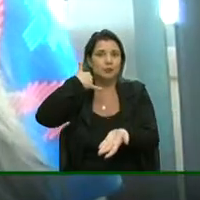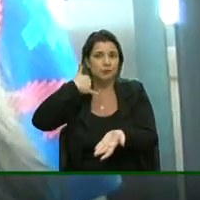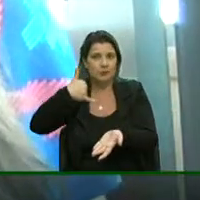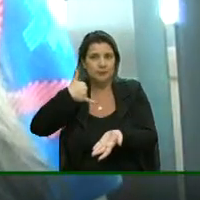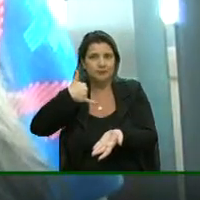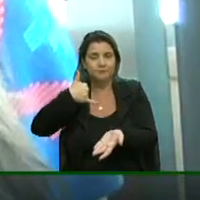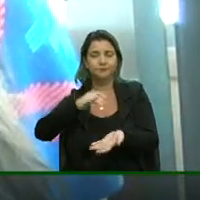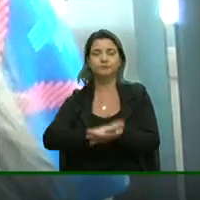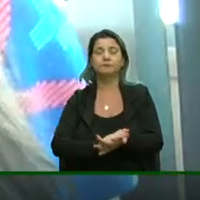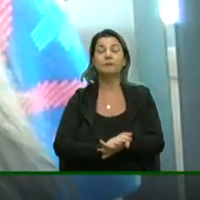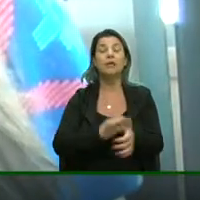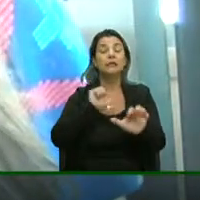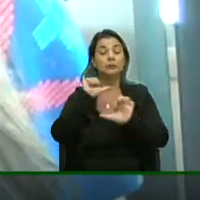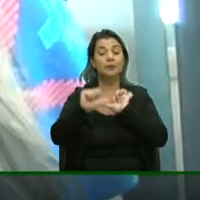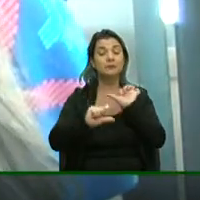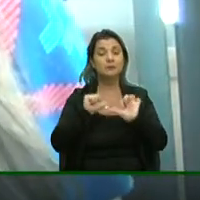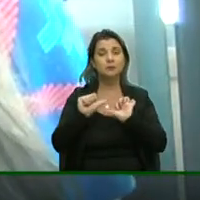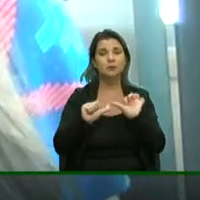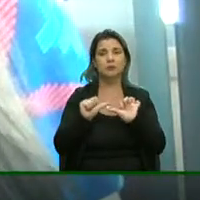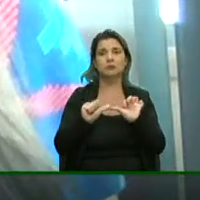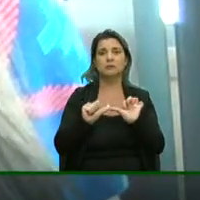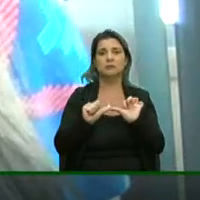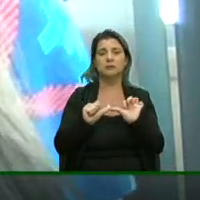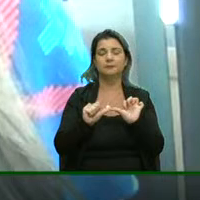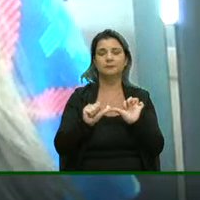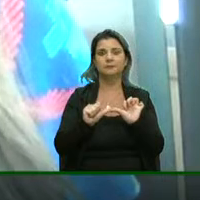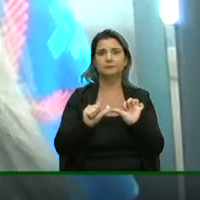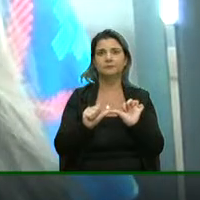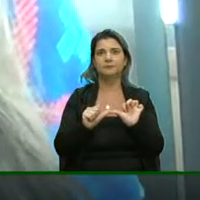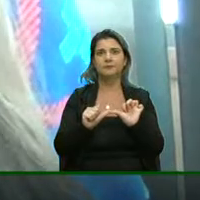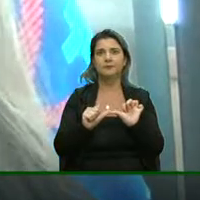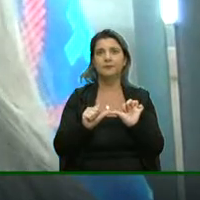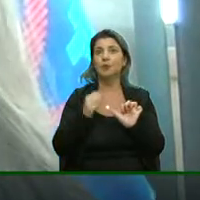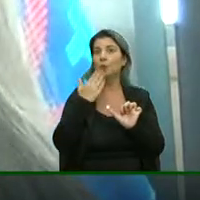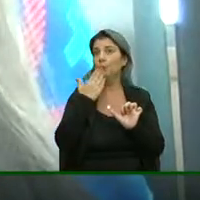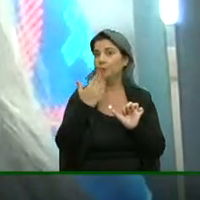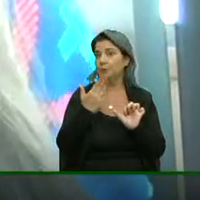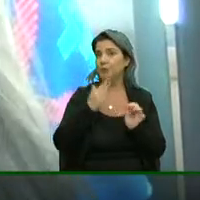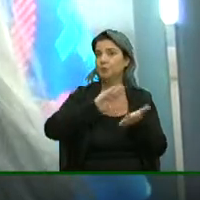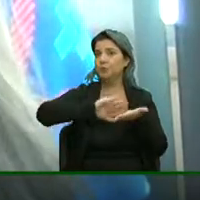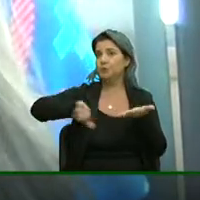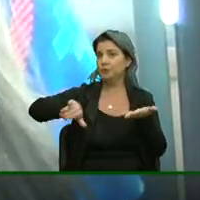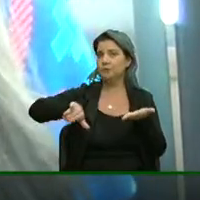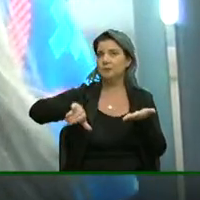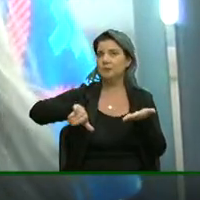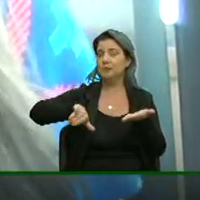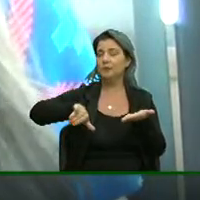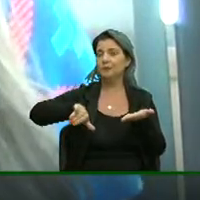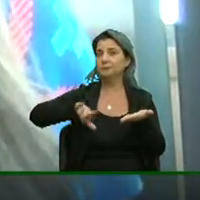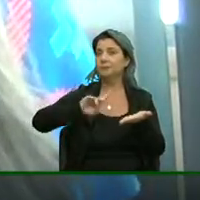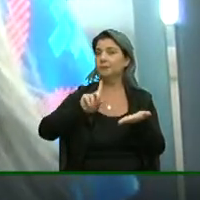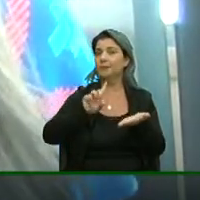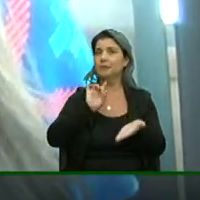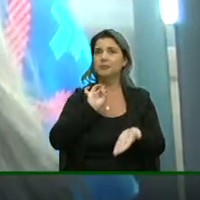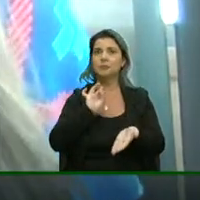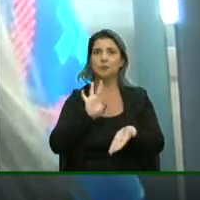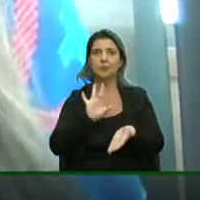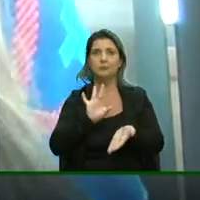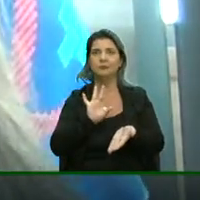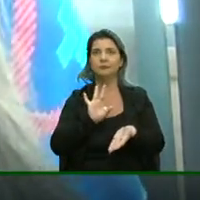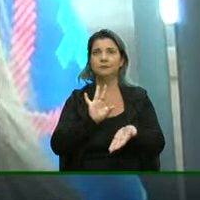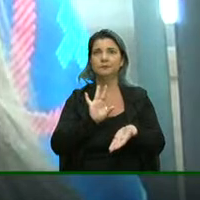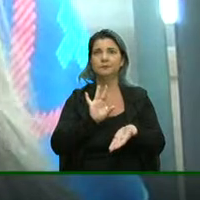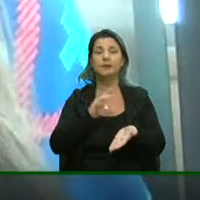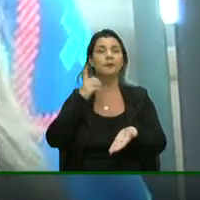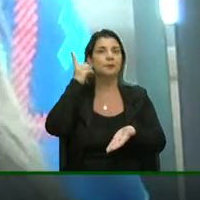Essa alteração, ela não é o pedido de isenção, não é só por parte